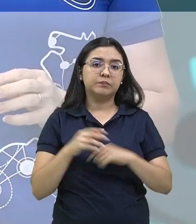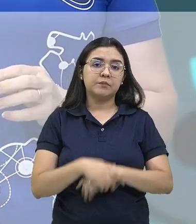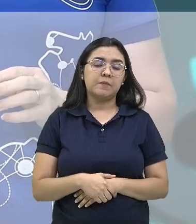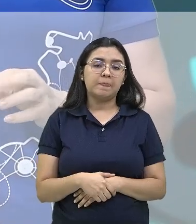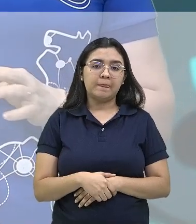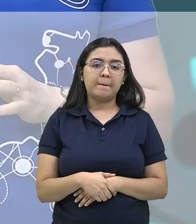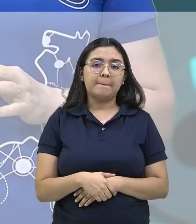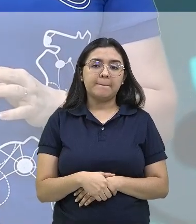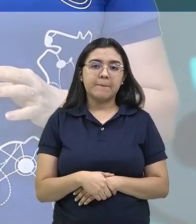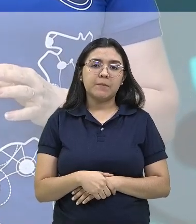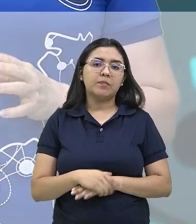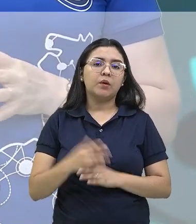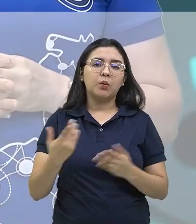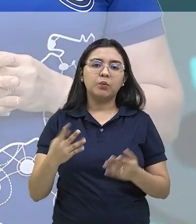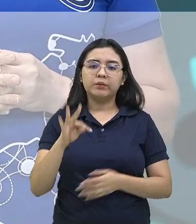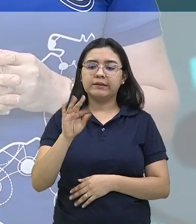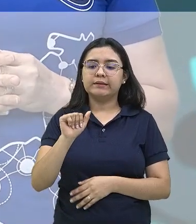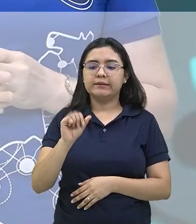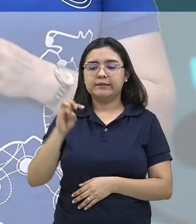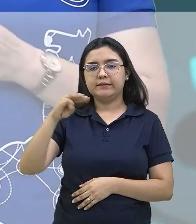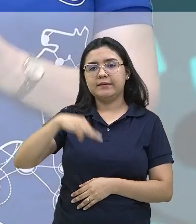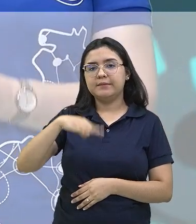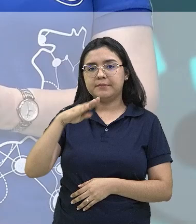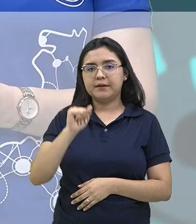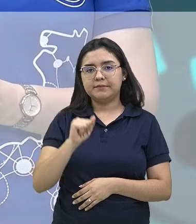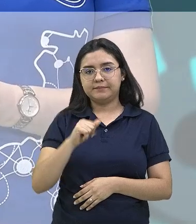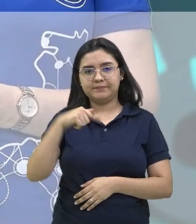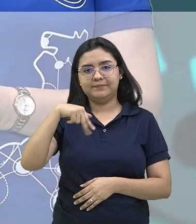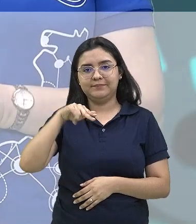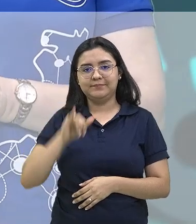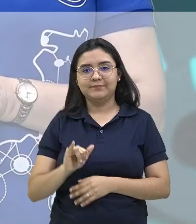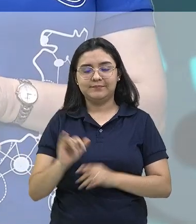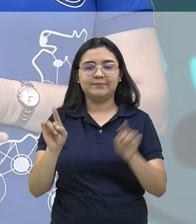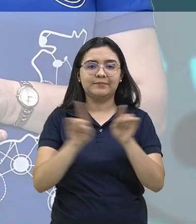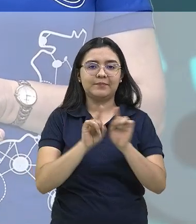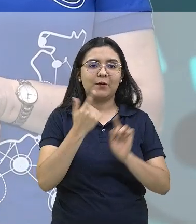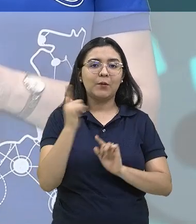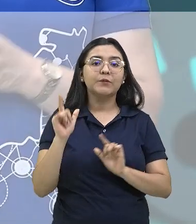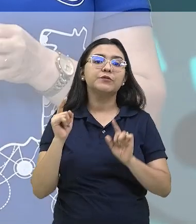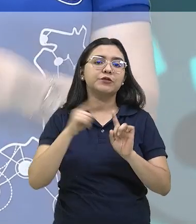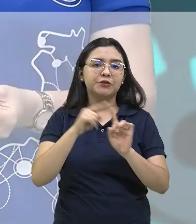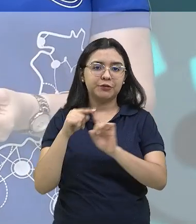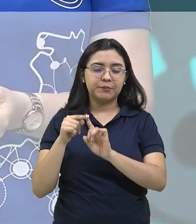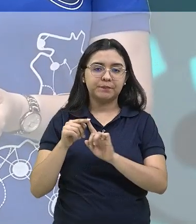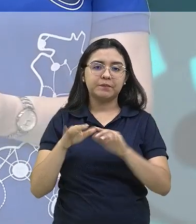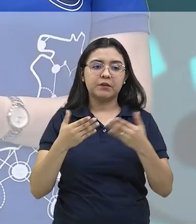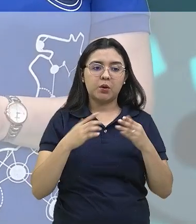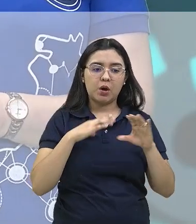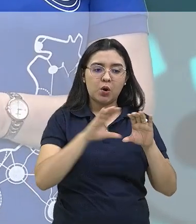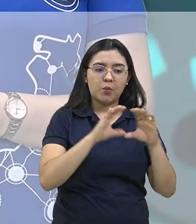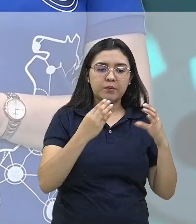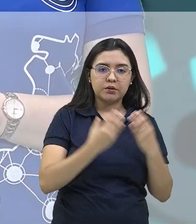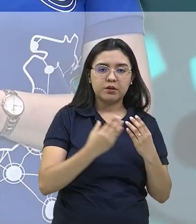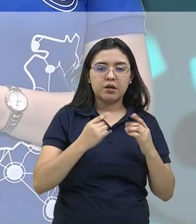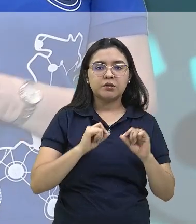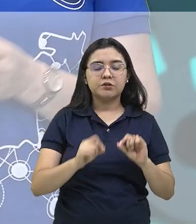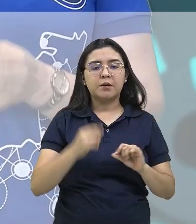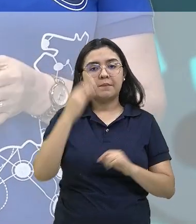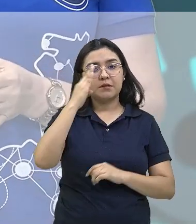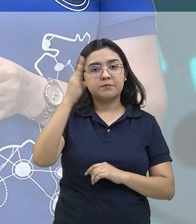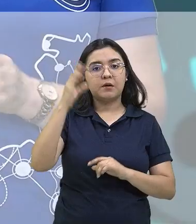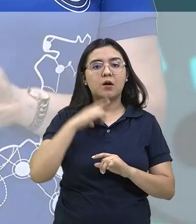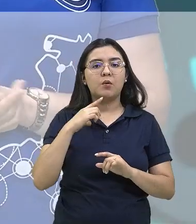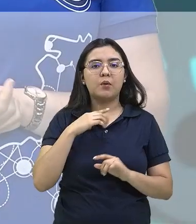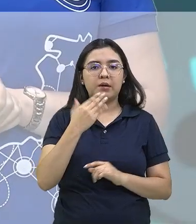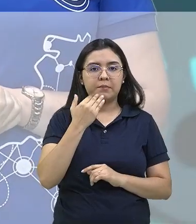o tambaqui, mas todos os outros peixes. E a comunidade, como tem a sua fonte principal de alimentação, o peixe,